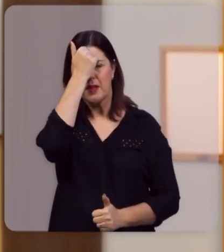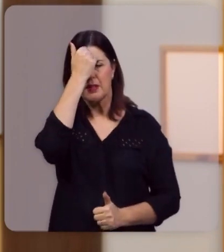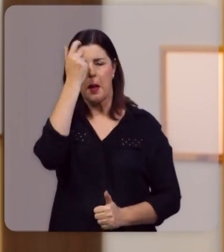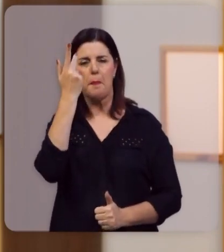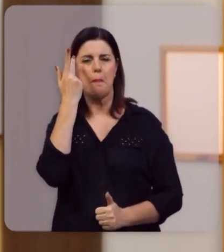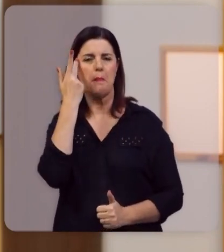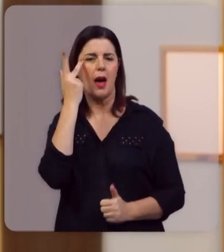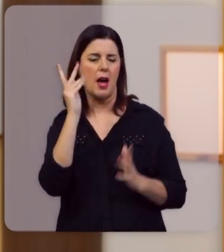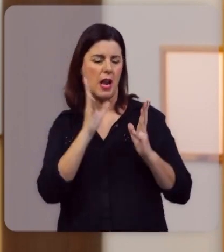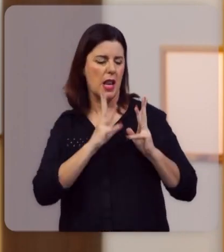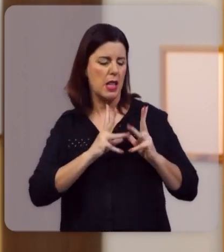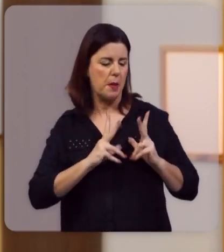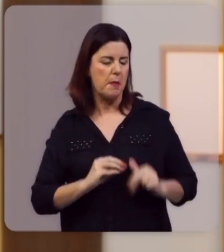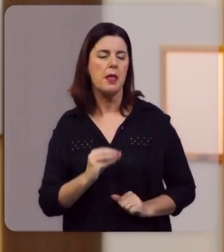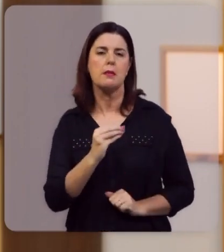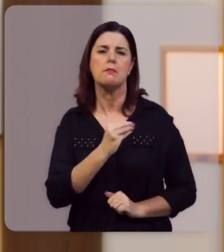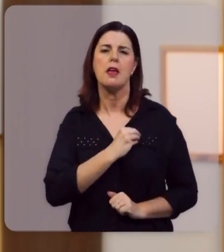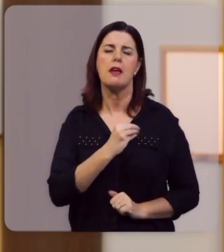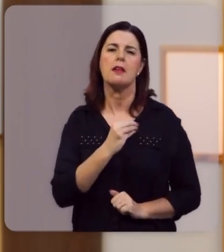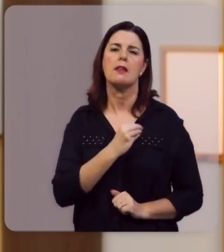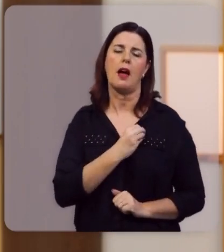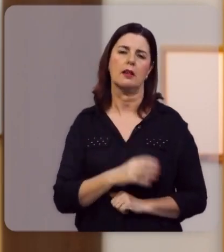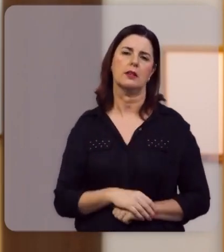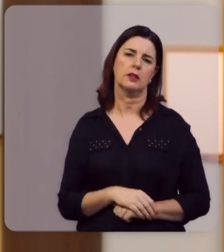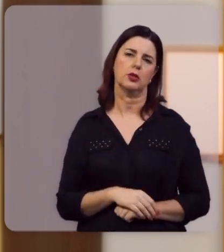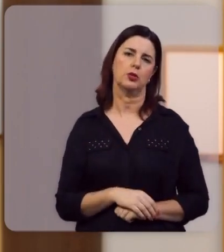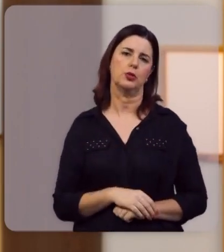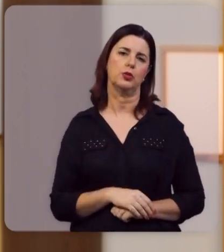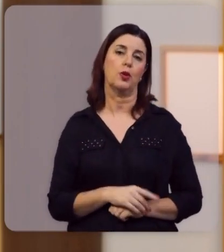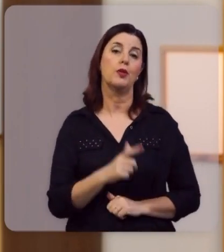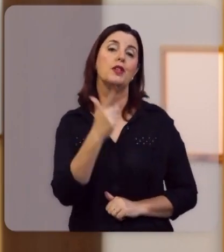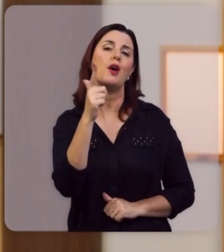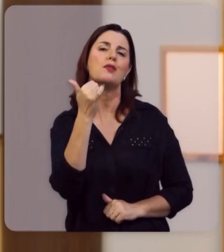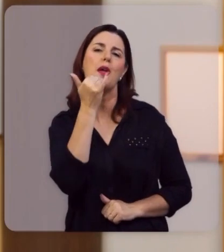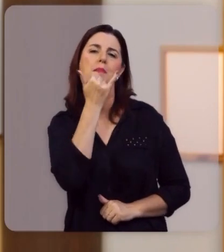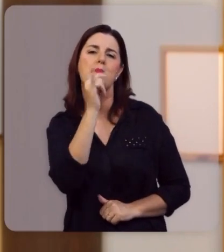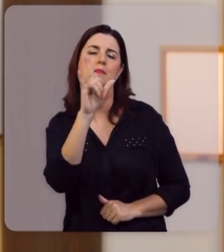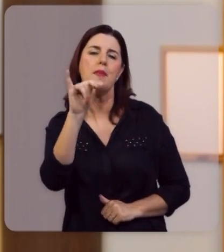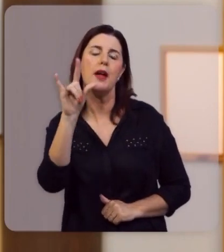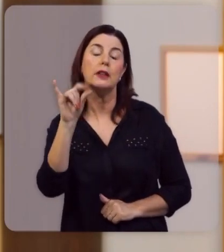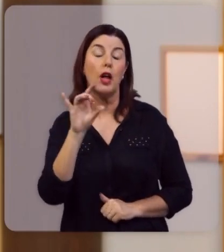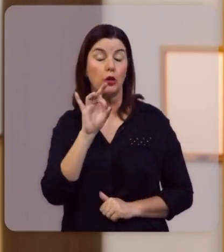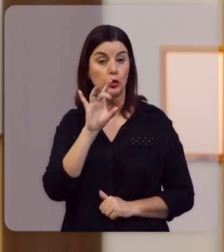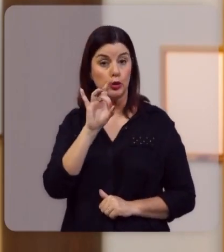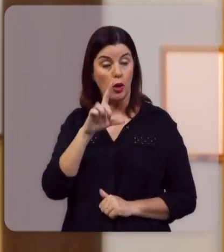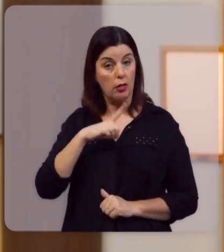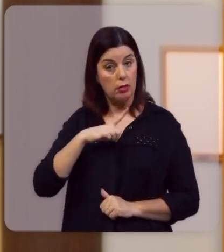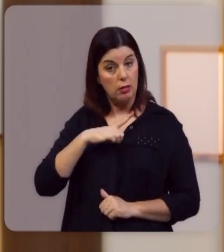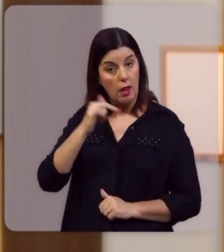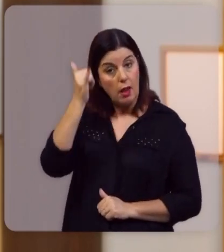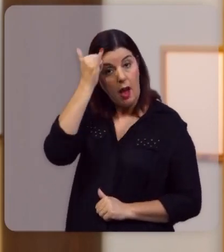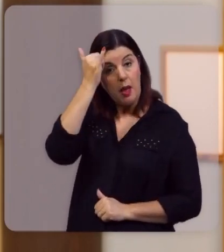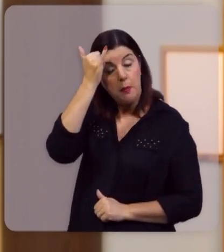para remissão de pecados. Em outras palavras, não tem perdão a não ser que haja